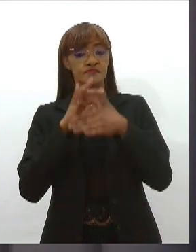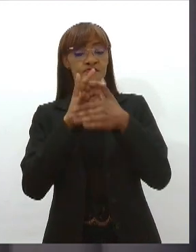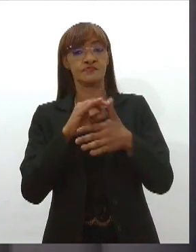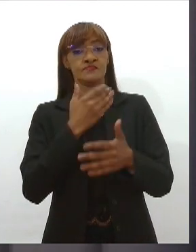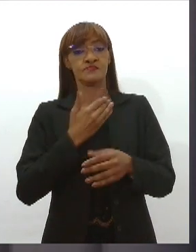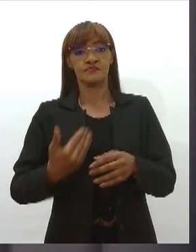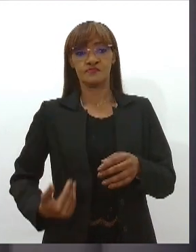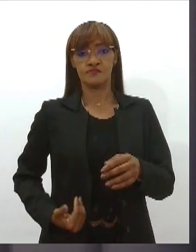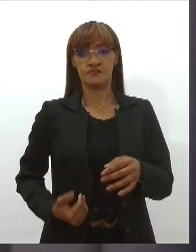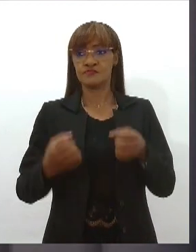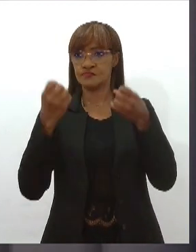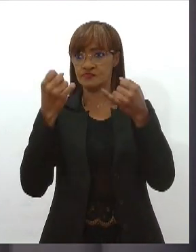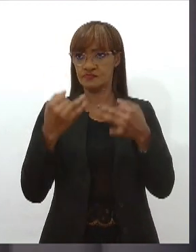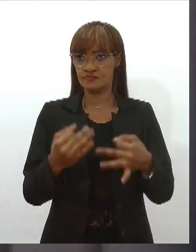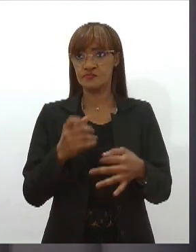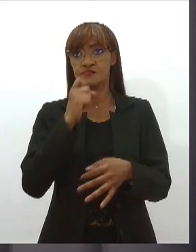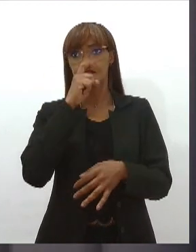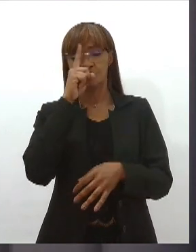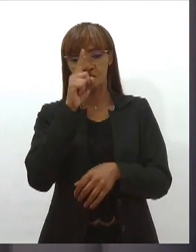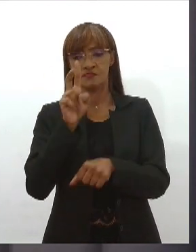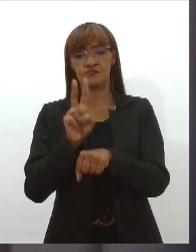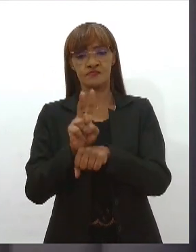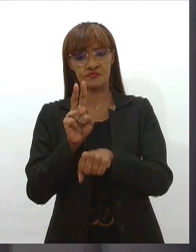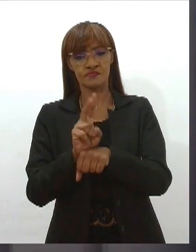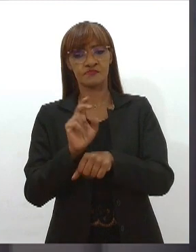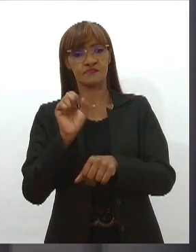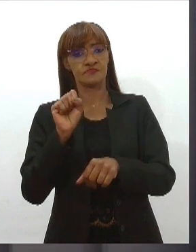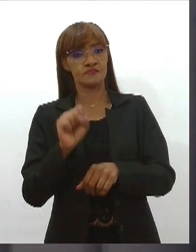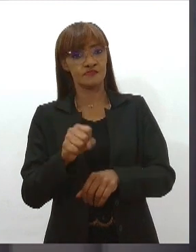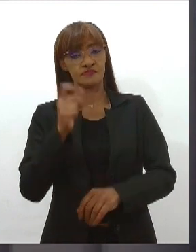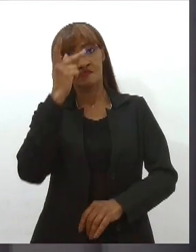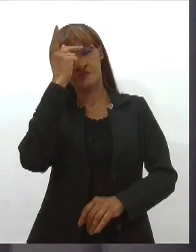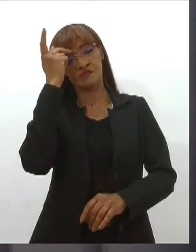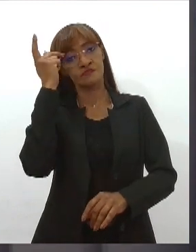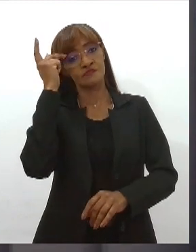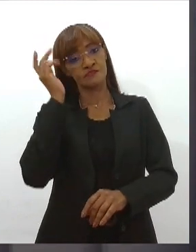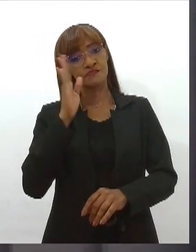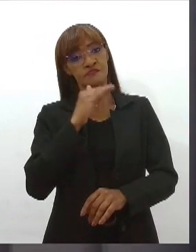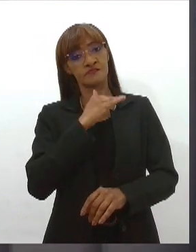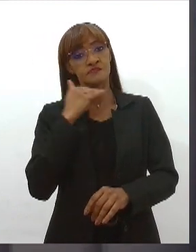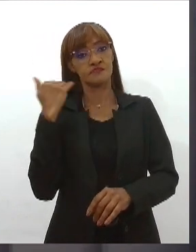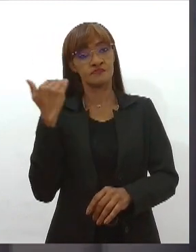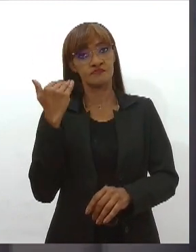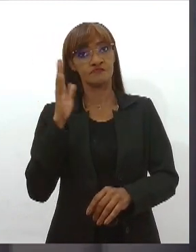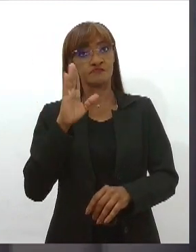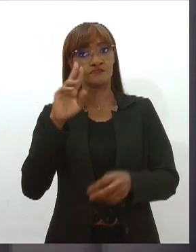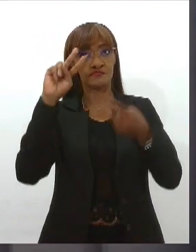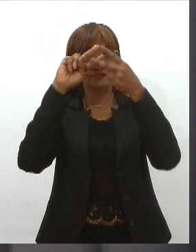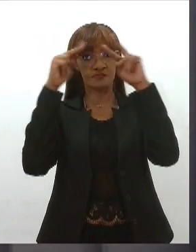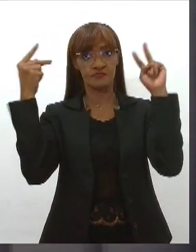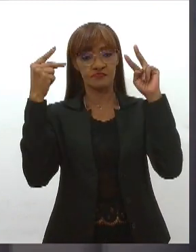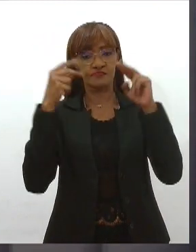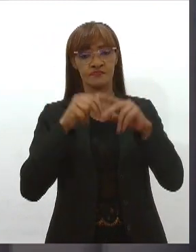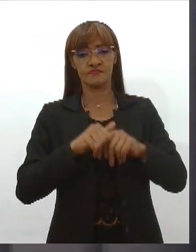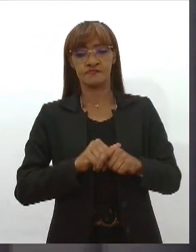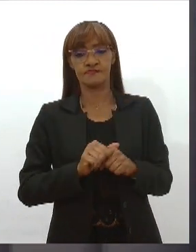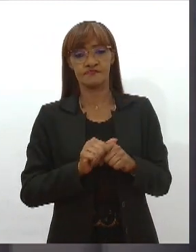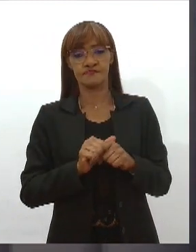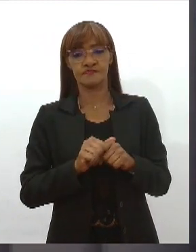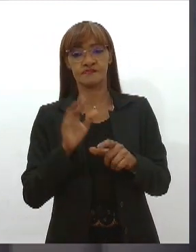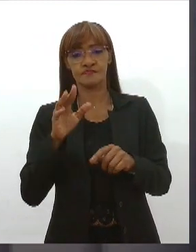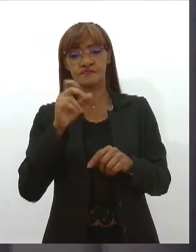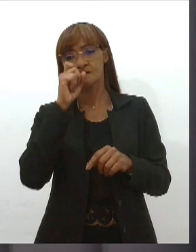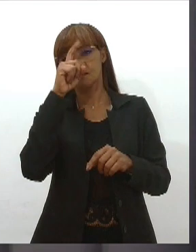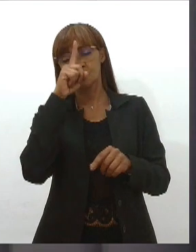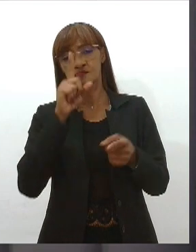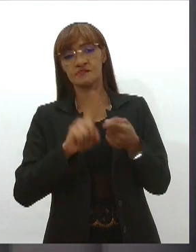prestou toda a assistência necessária ao paciente que veio a falecer por acidente vascular cerebral. O deputado também afirmou que a falta